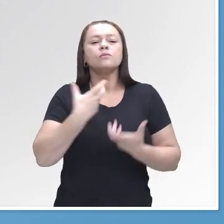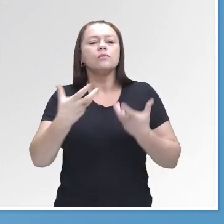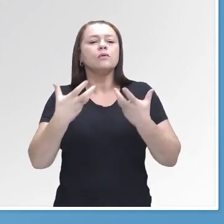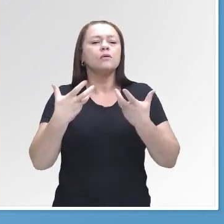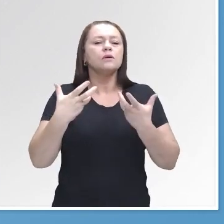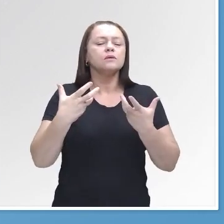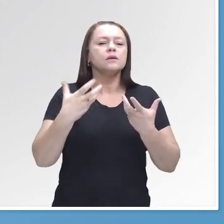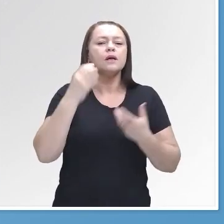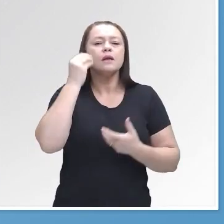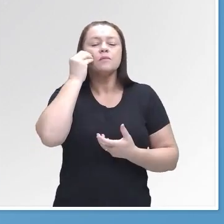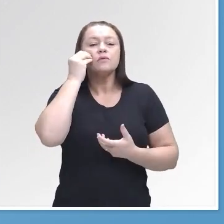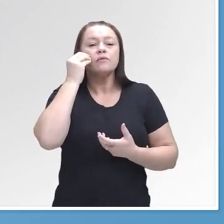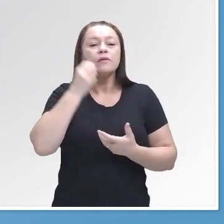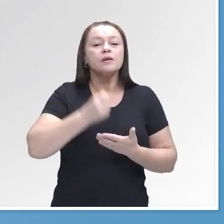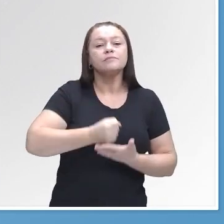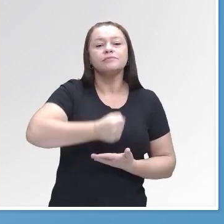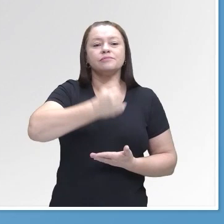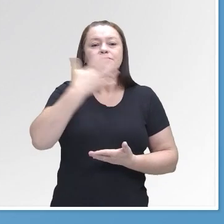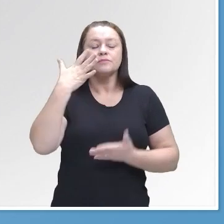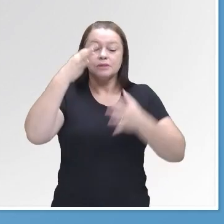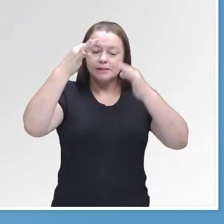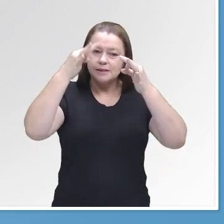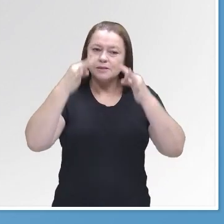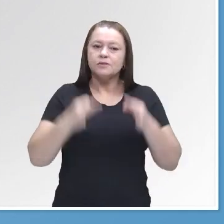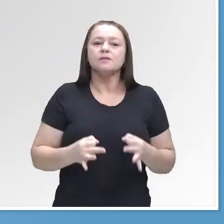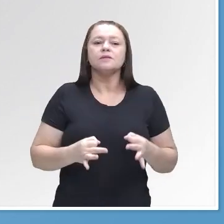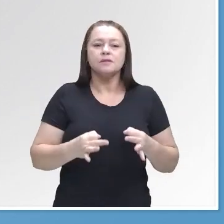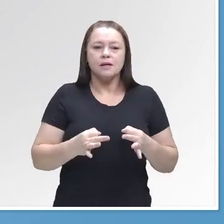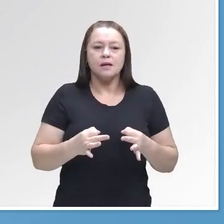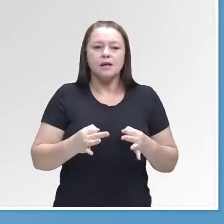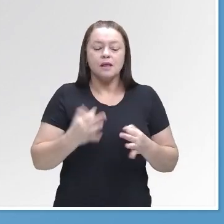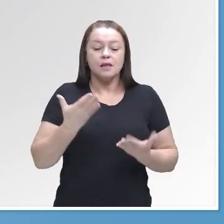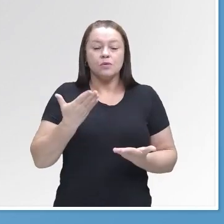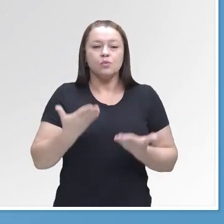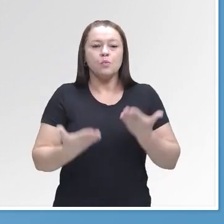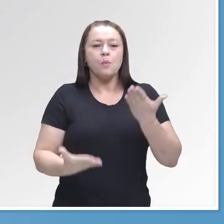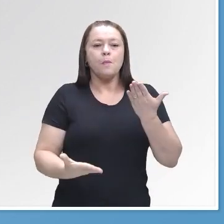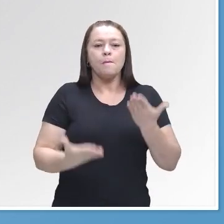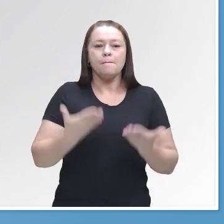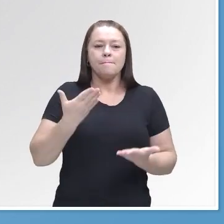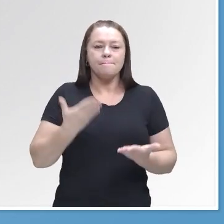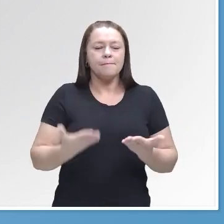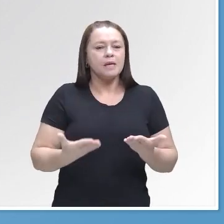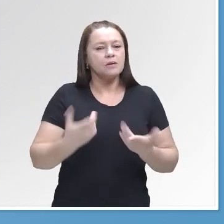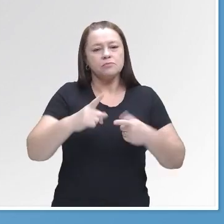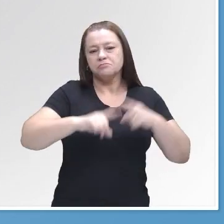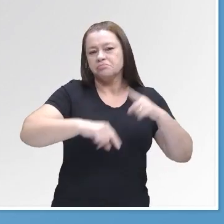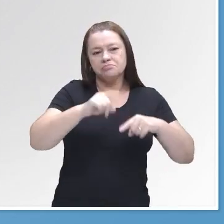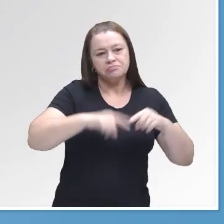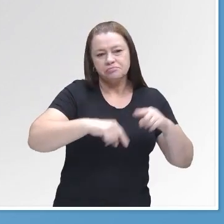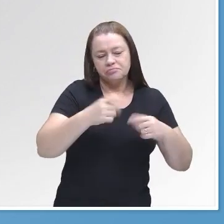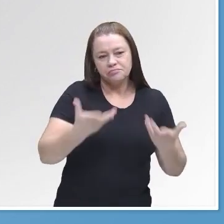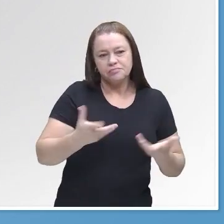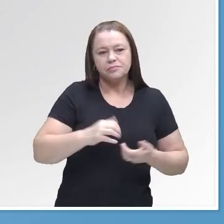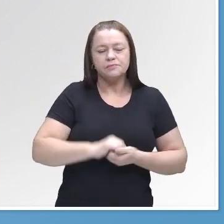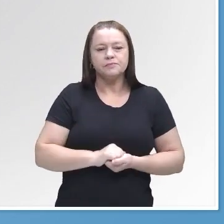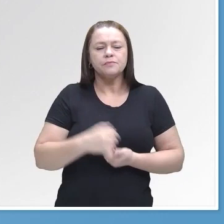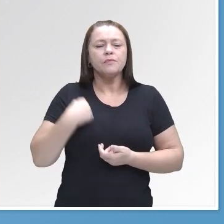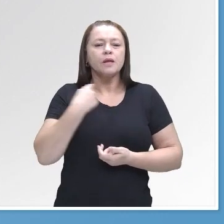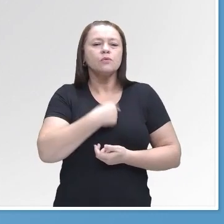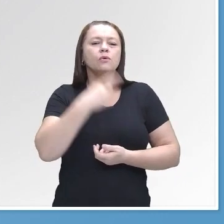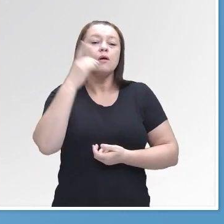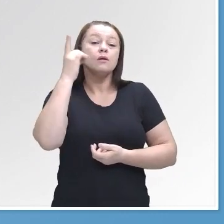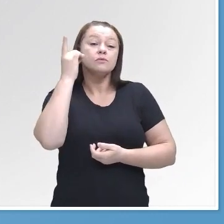definir a quantidade exata de massa de um corpo. No nosso